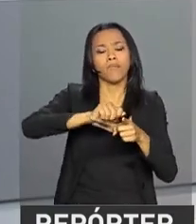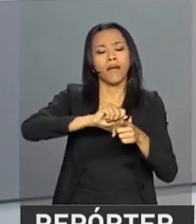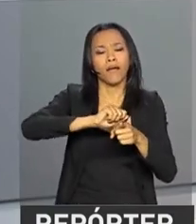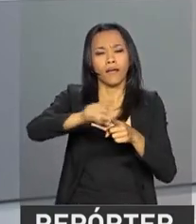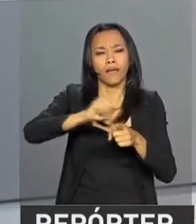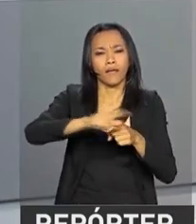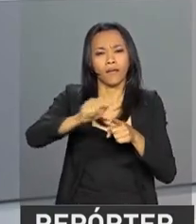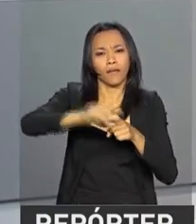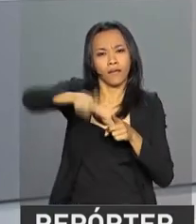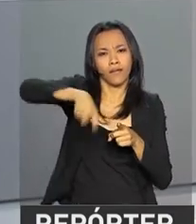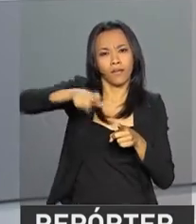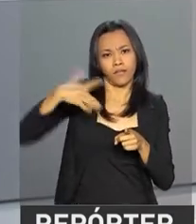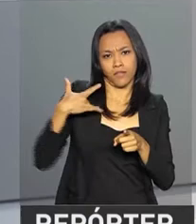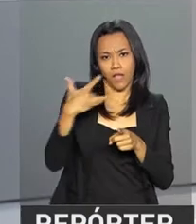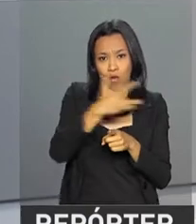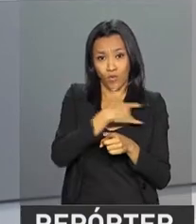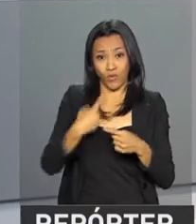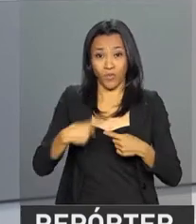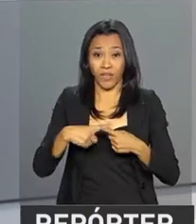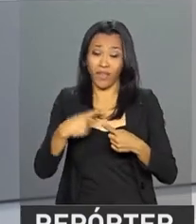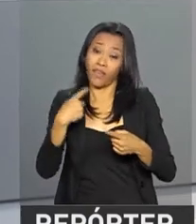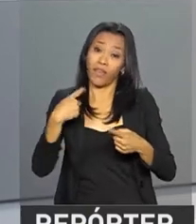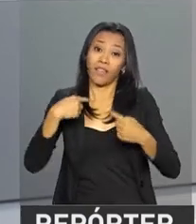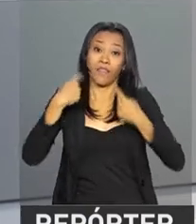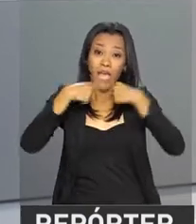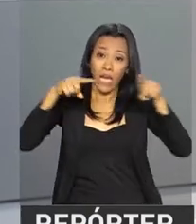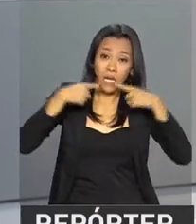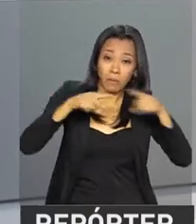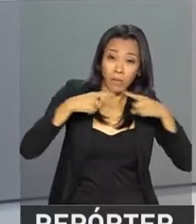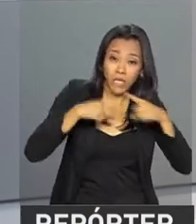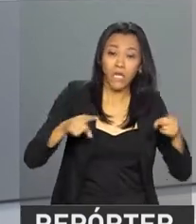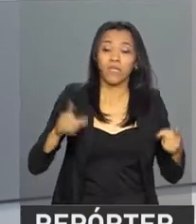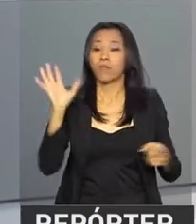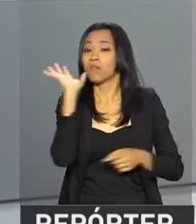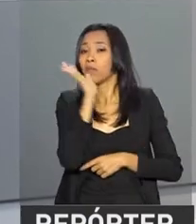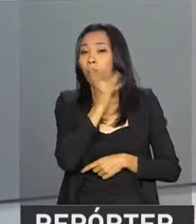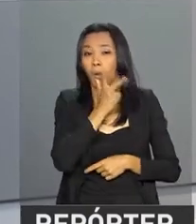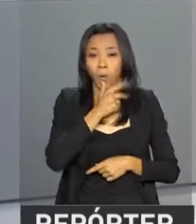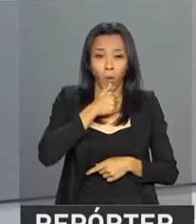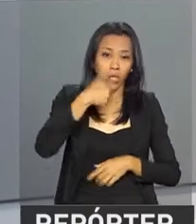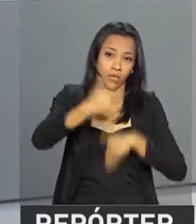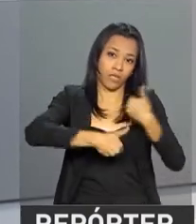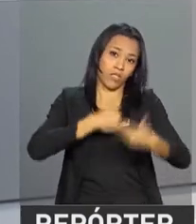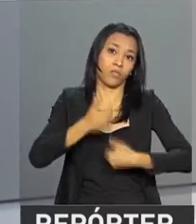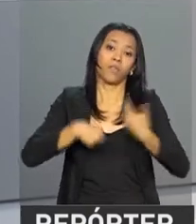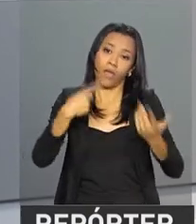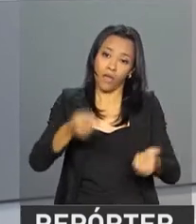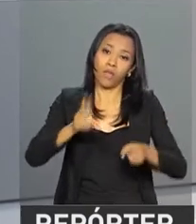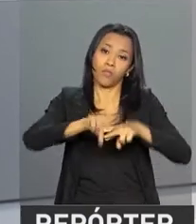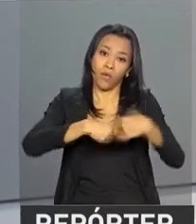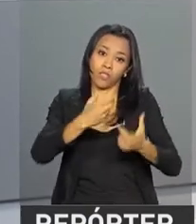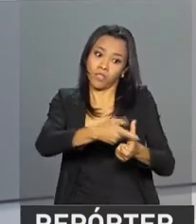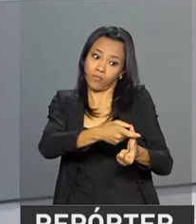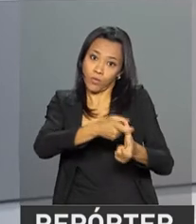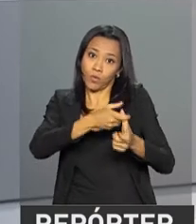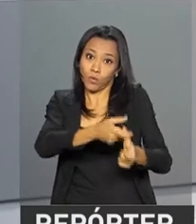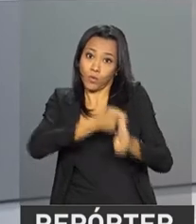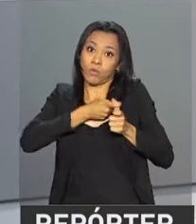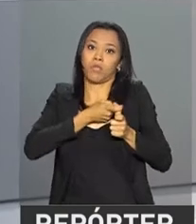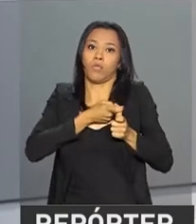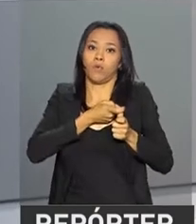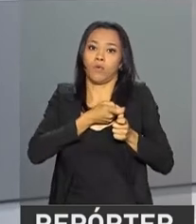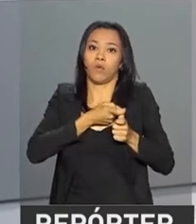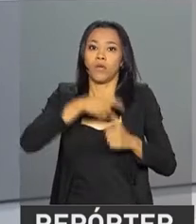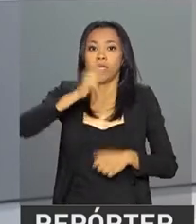reclamações dos consumidores sobre negativas de cobertura e demora no atendimento estão entre os motivos da suspensão no terceiro